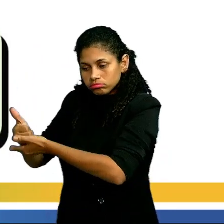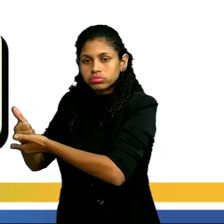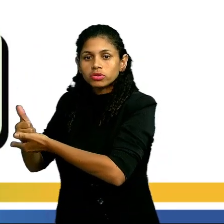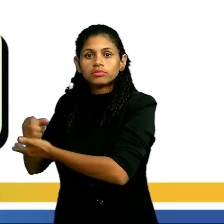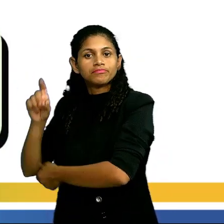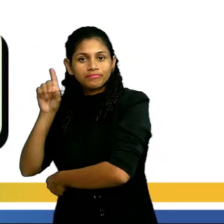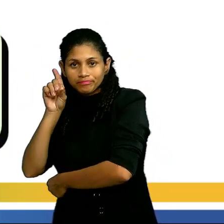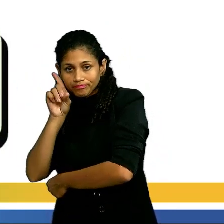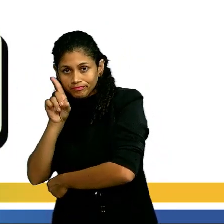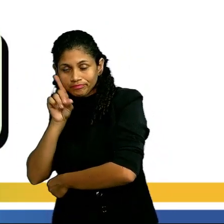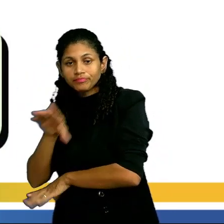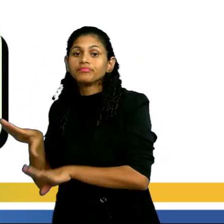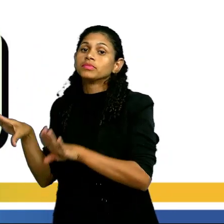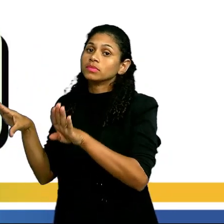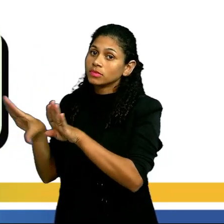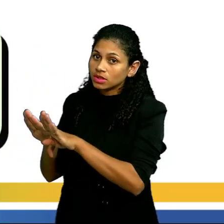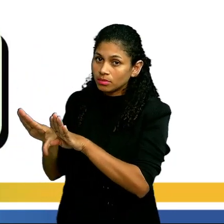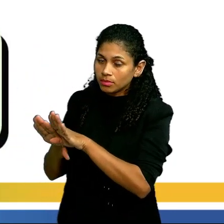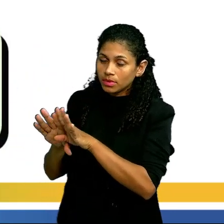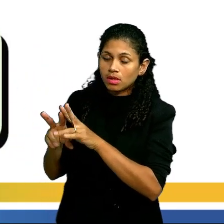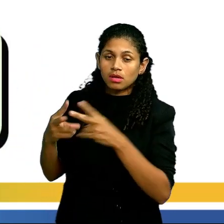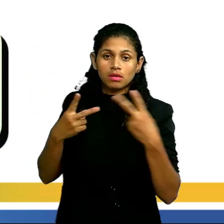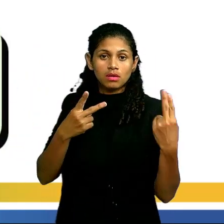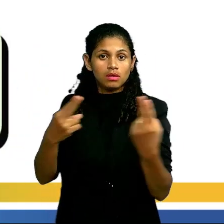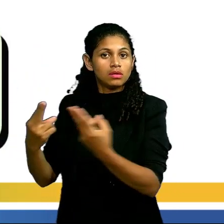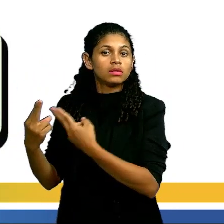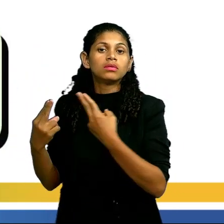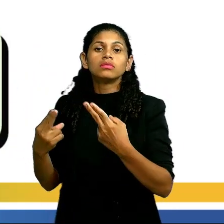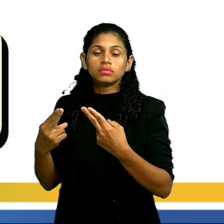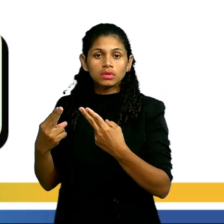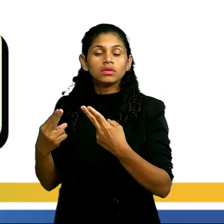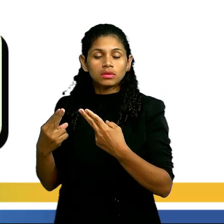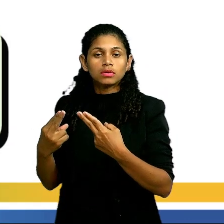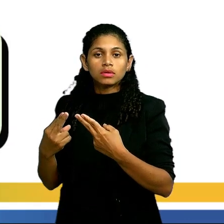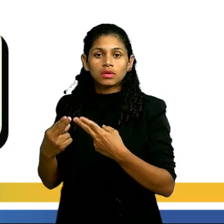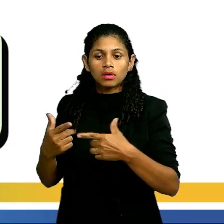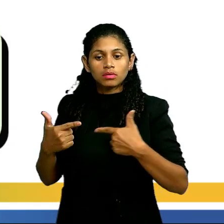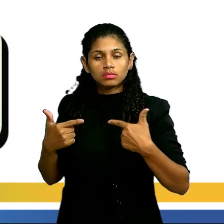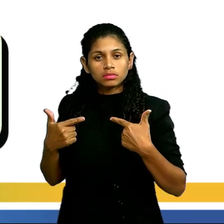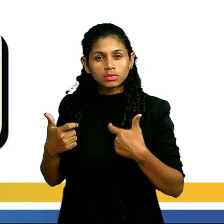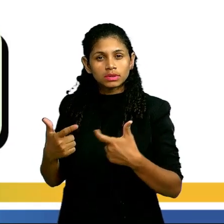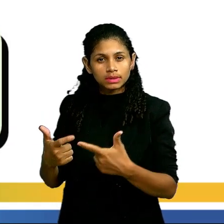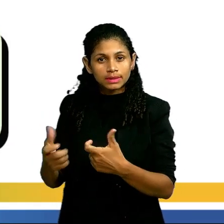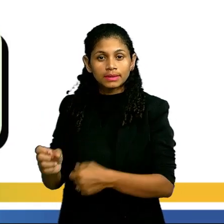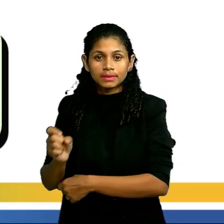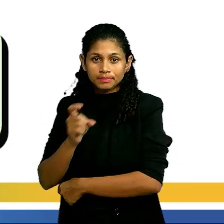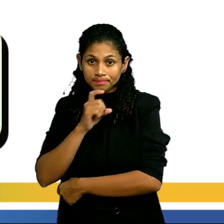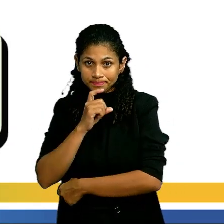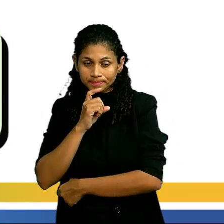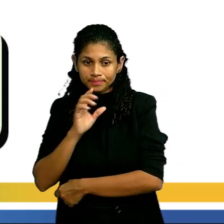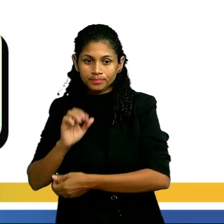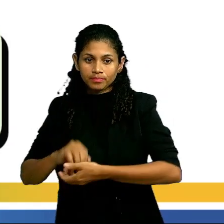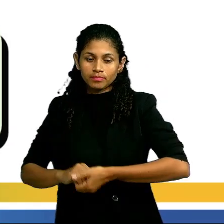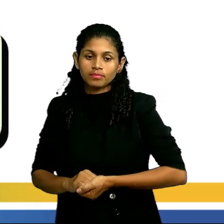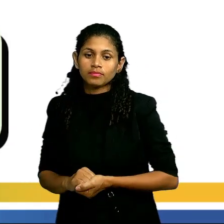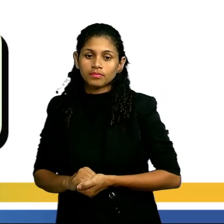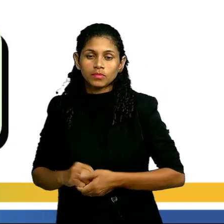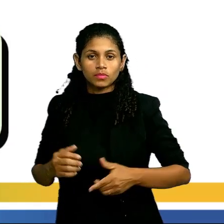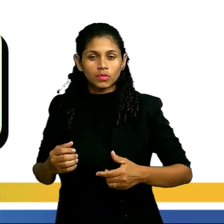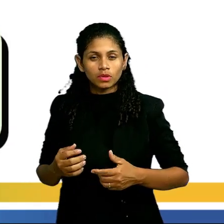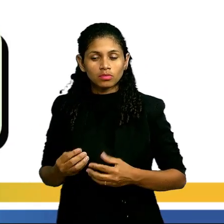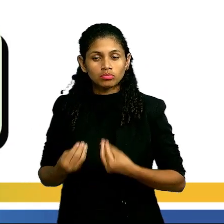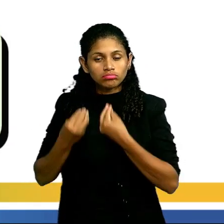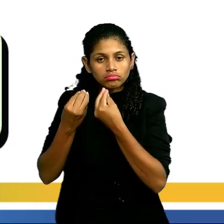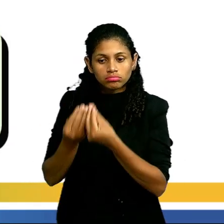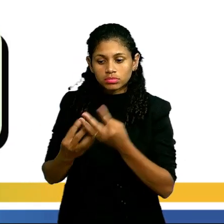que vão ajudar, né, no caso, os capitalistas, enviando suprimentos e tecnologia militar, que a gente